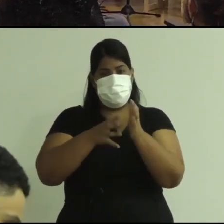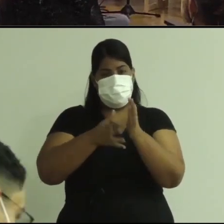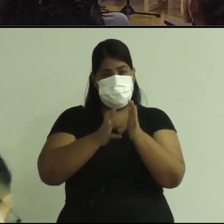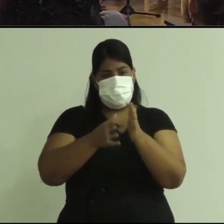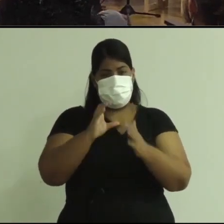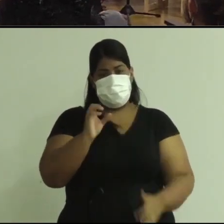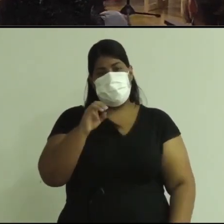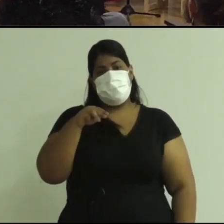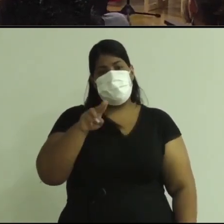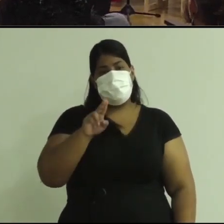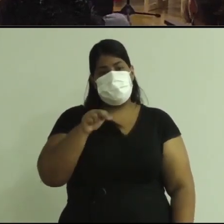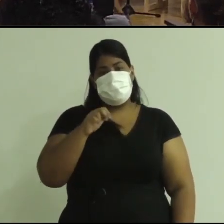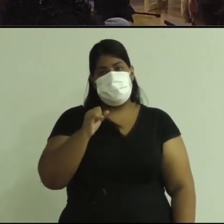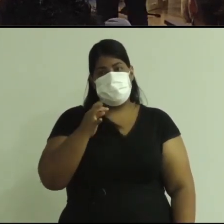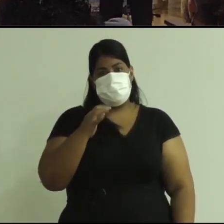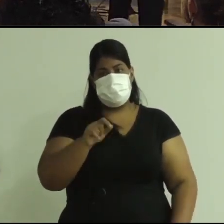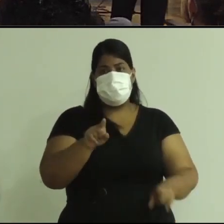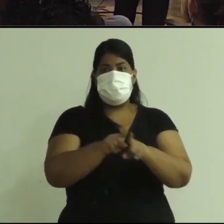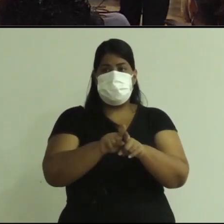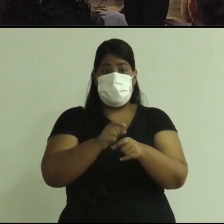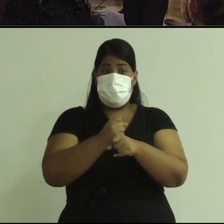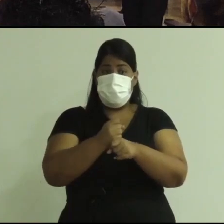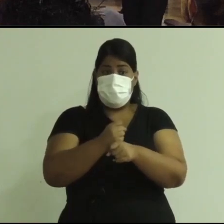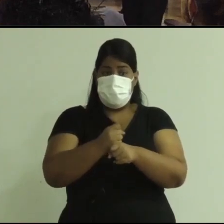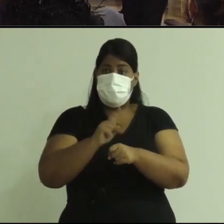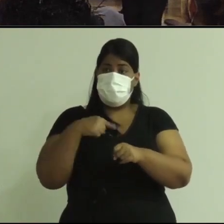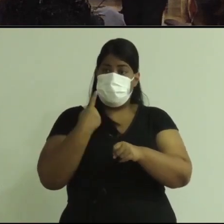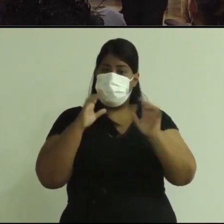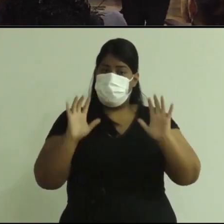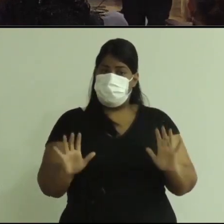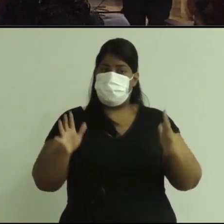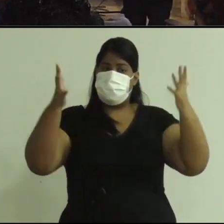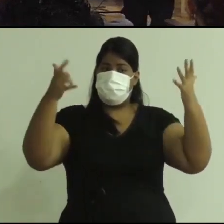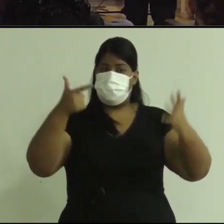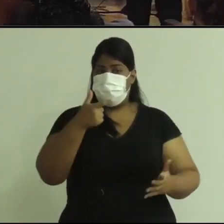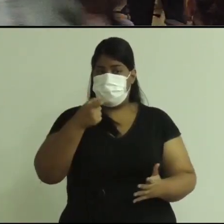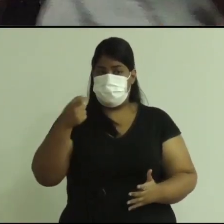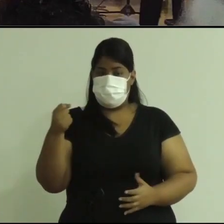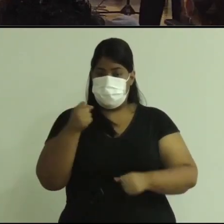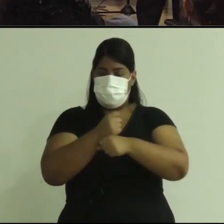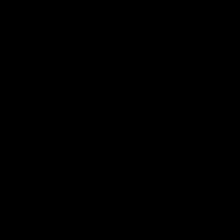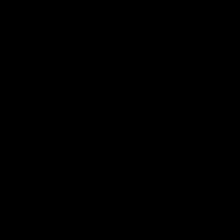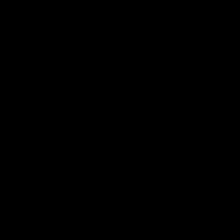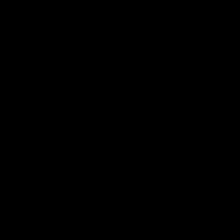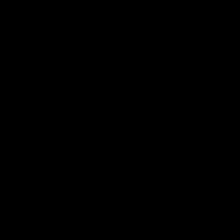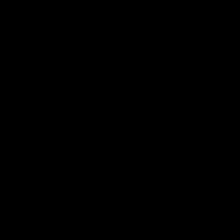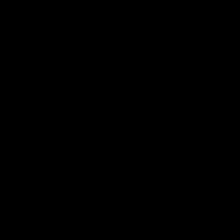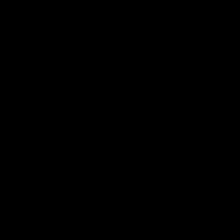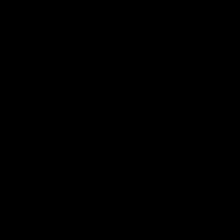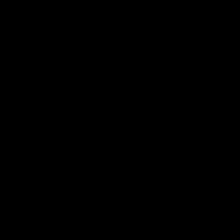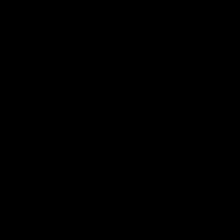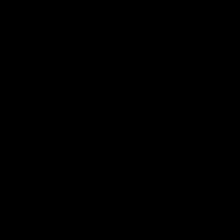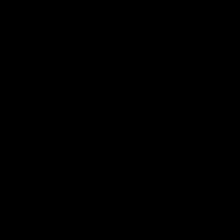E é o ano que comemoramos os 200 anos de independência do Brasil.